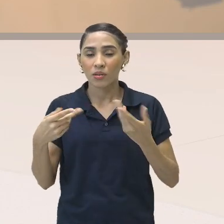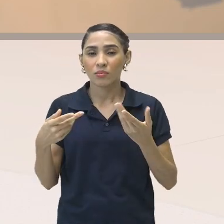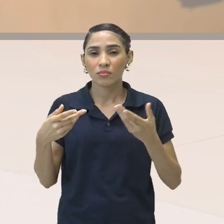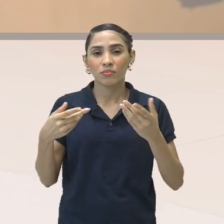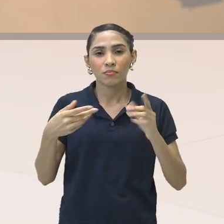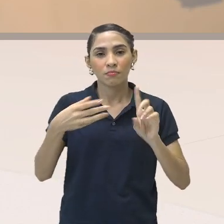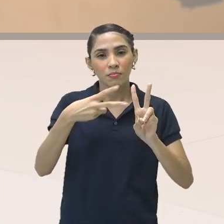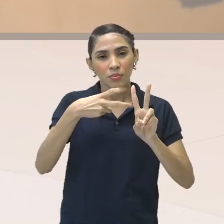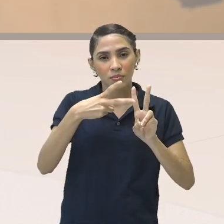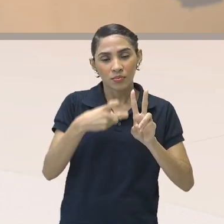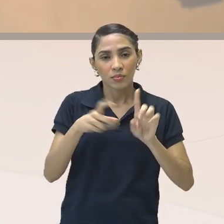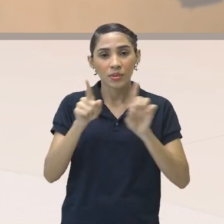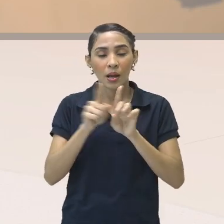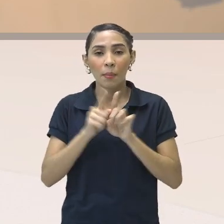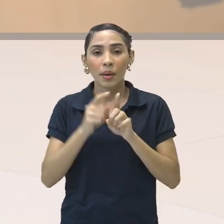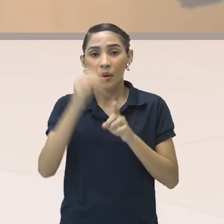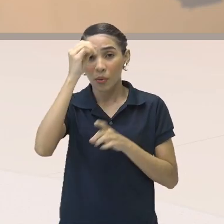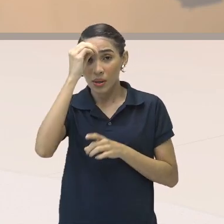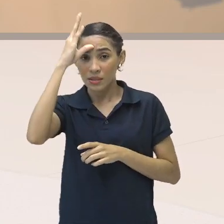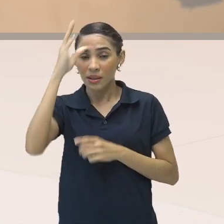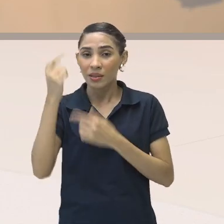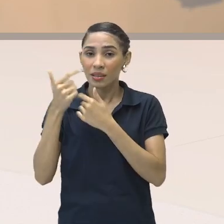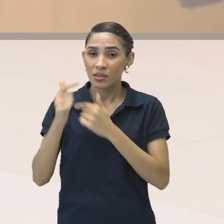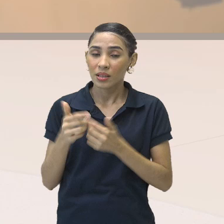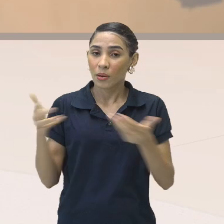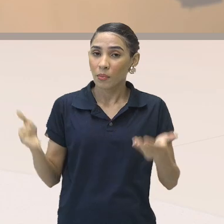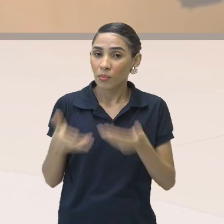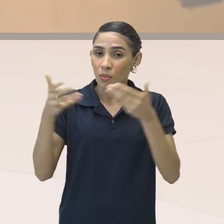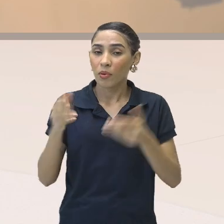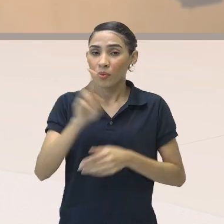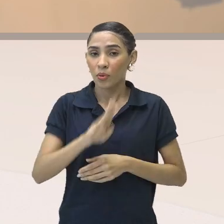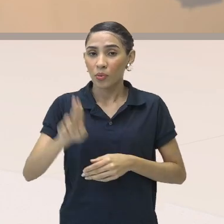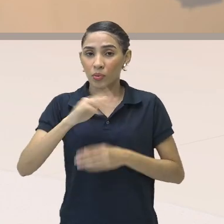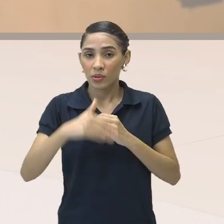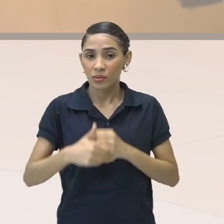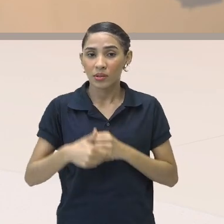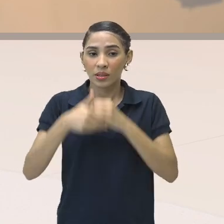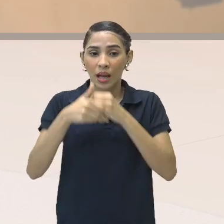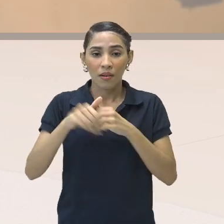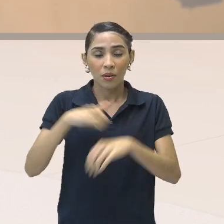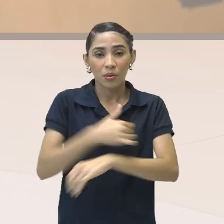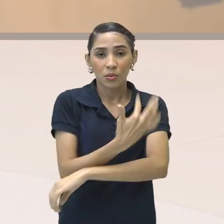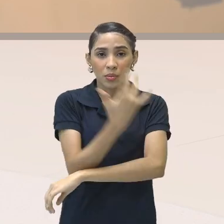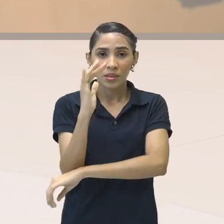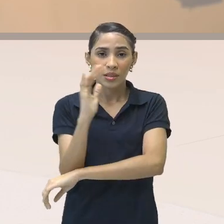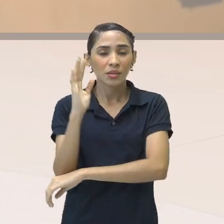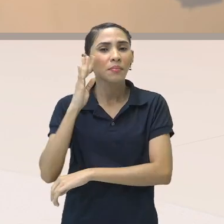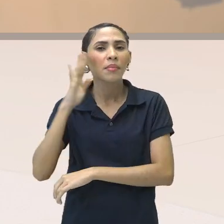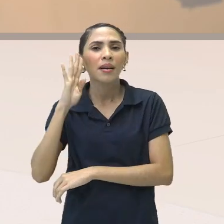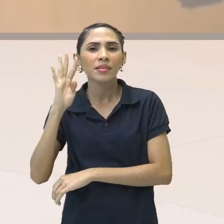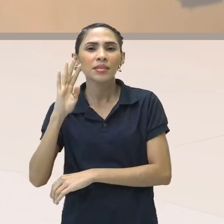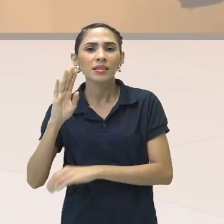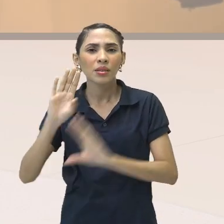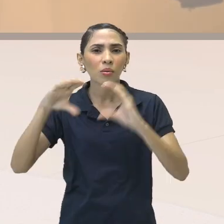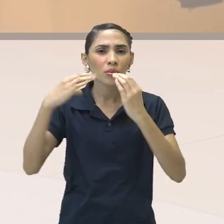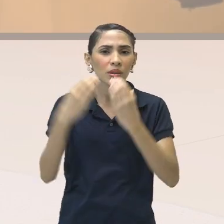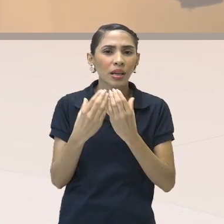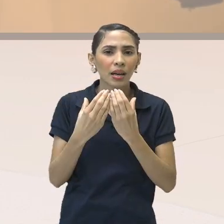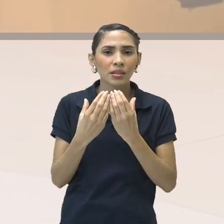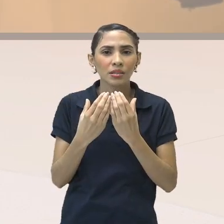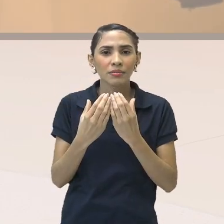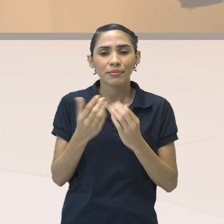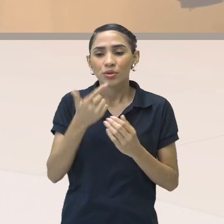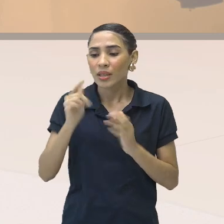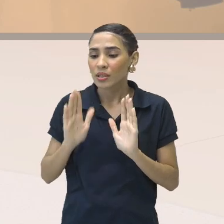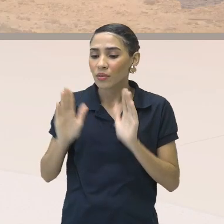reflete saberes tradicionais e que promovem o uso sustentável do meio ambiente, Imagina se as comunidades não tivessem esse tipo de preocupação